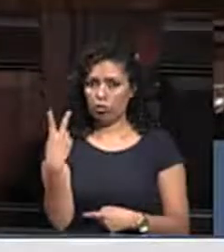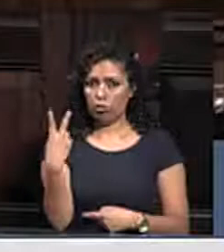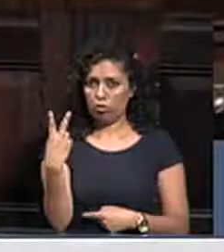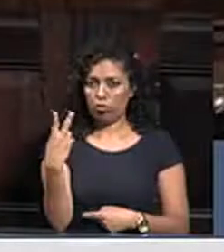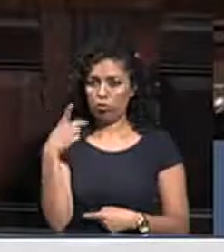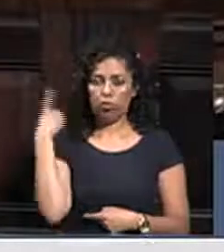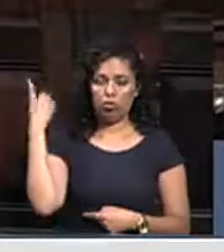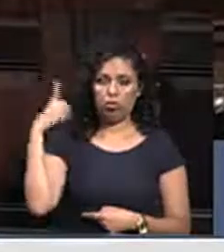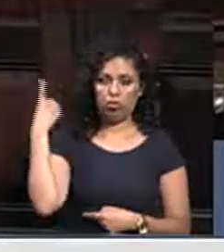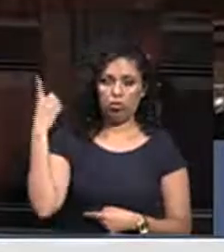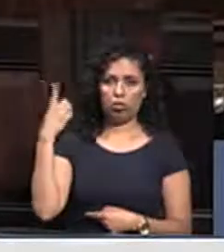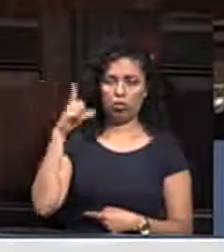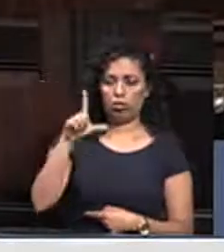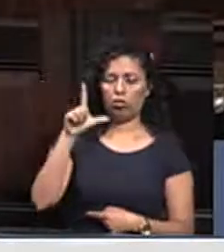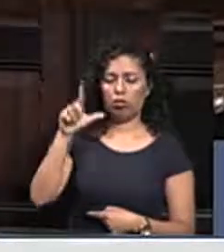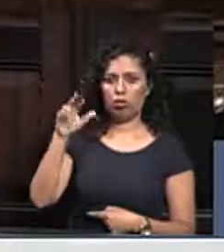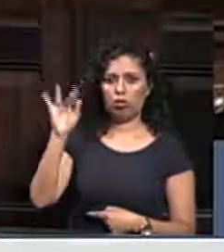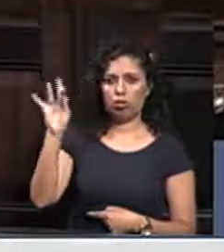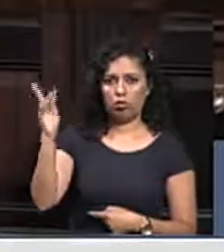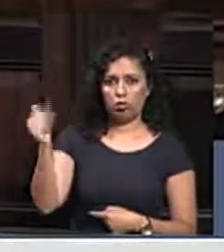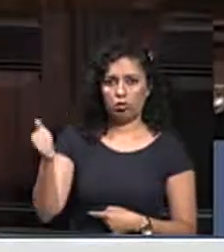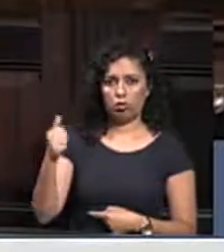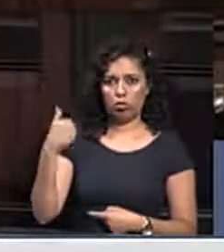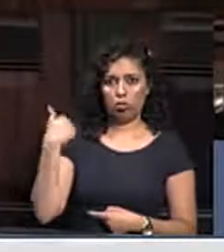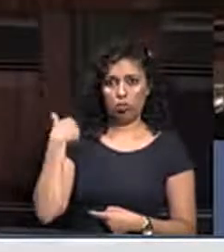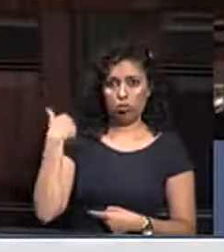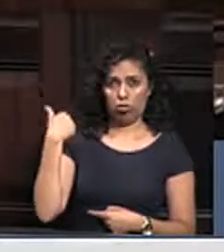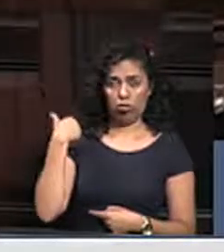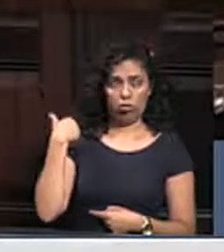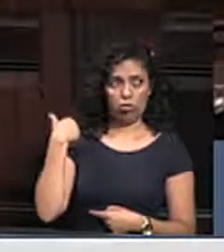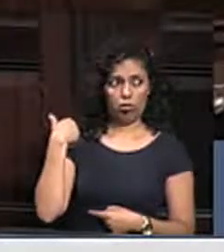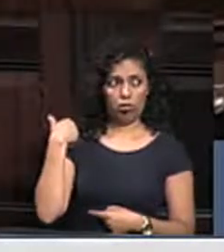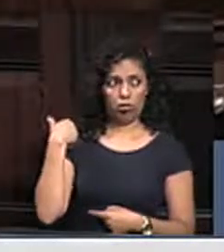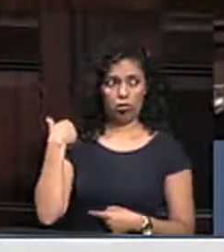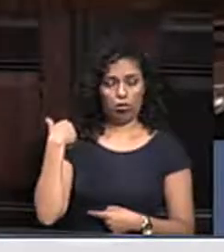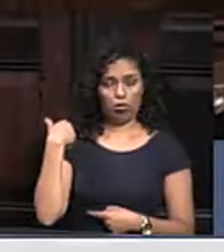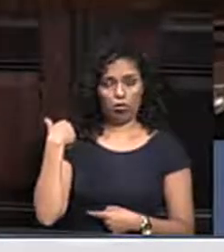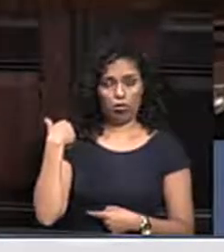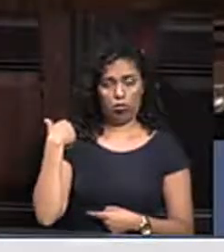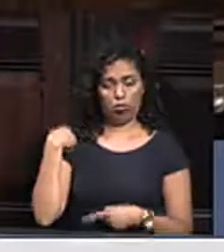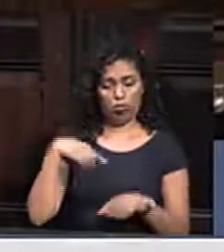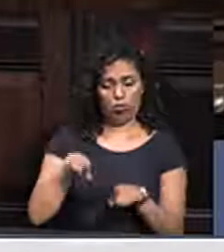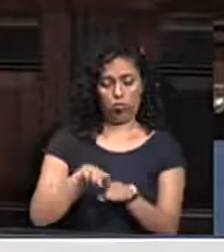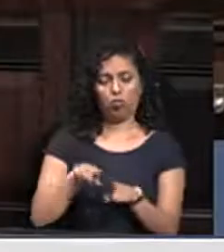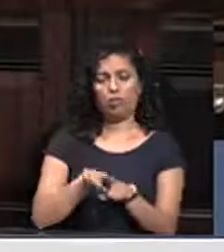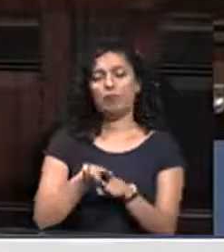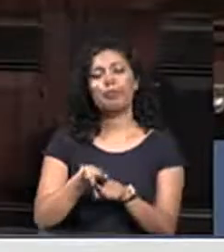membros, deputada Lucinha e deputado Luiz Paulo,